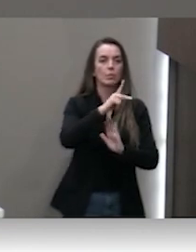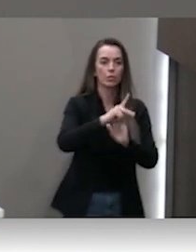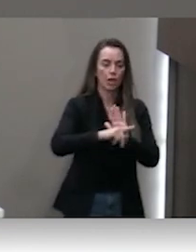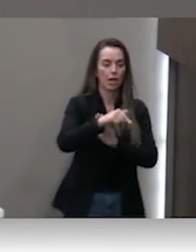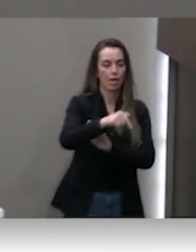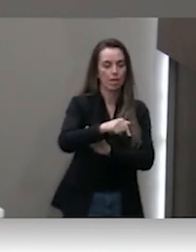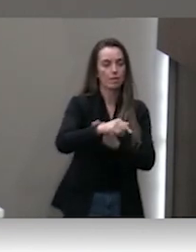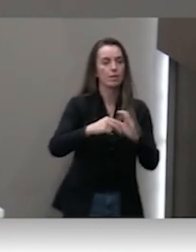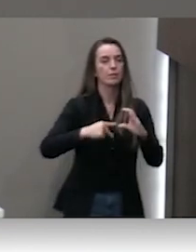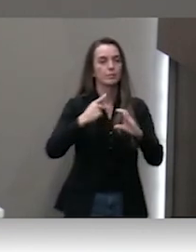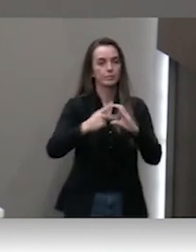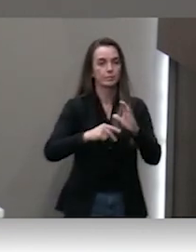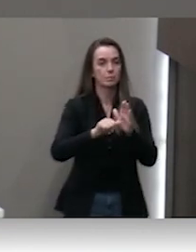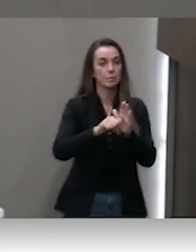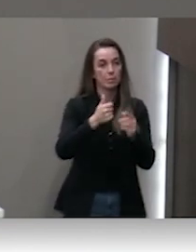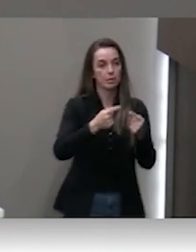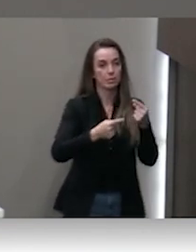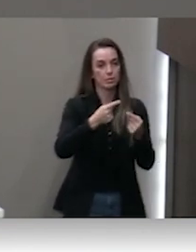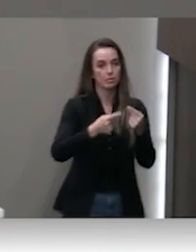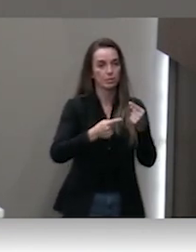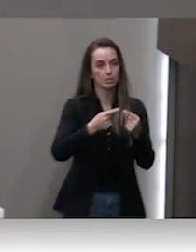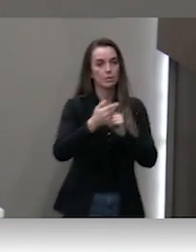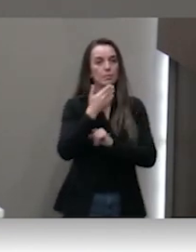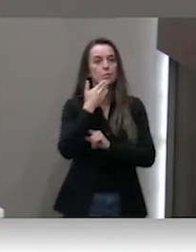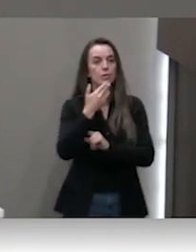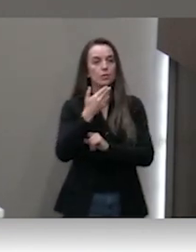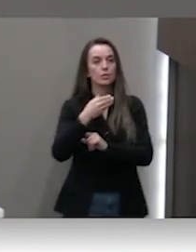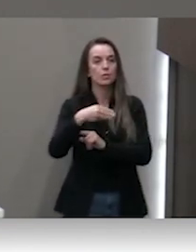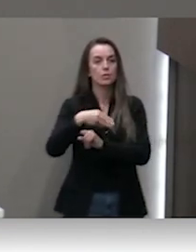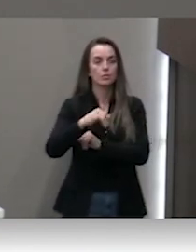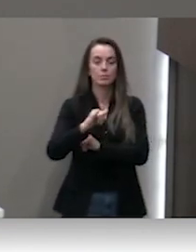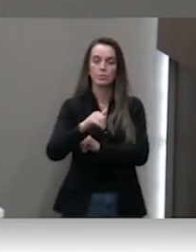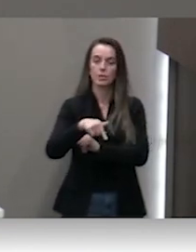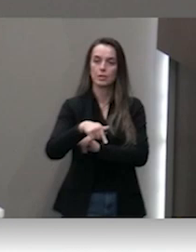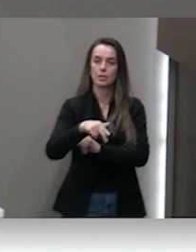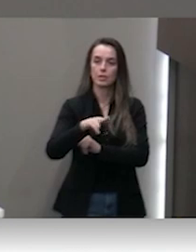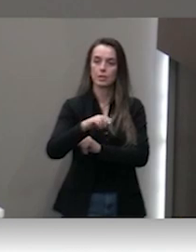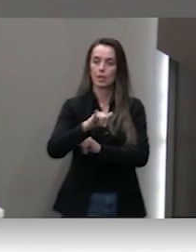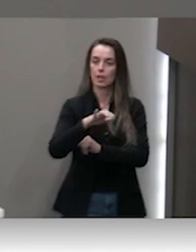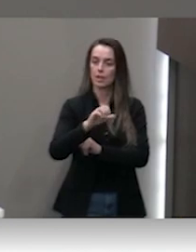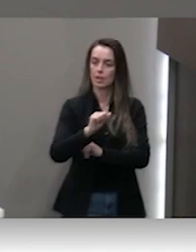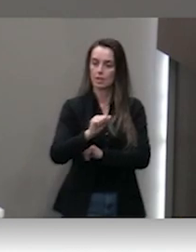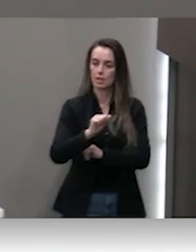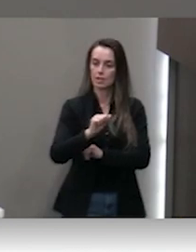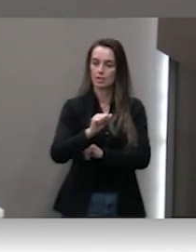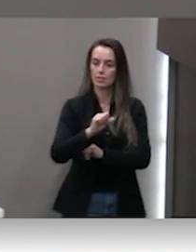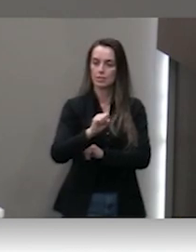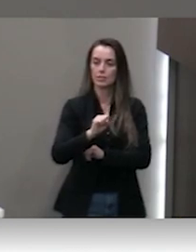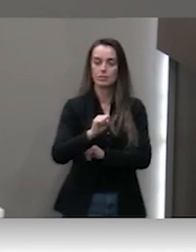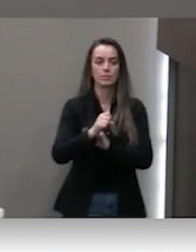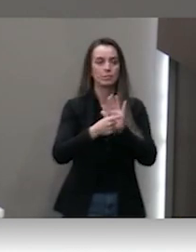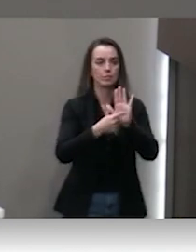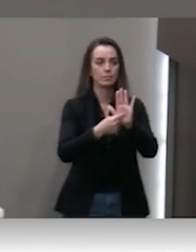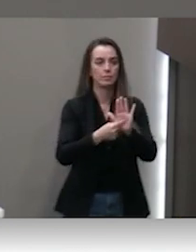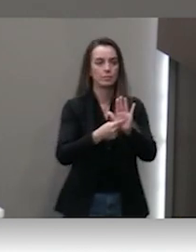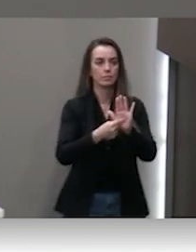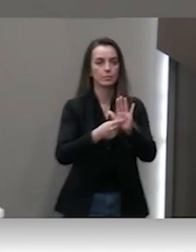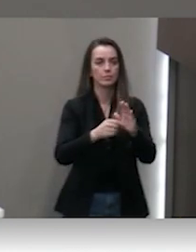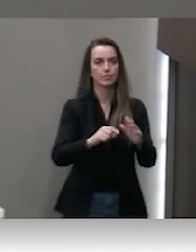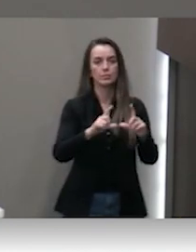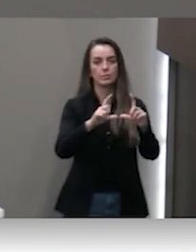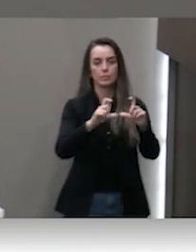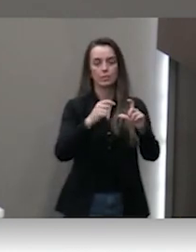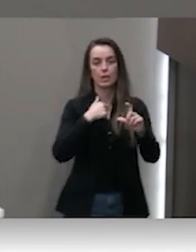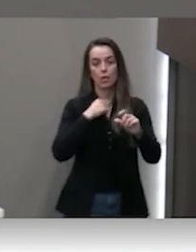em primeira discussão. Vou pedir para o Miqueias ir passando para mim as fotos. Estive hoje no pátio da